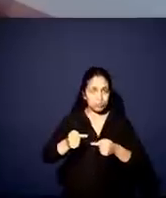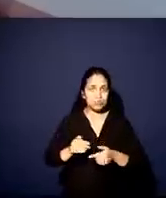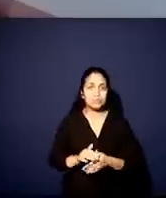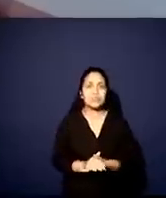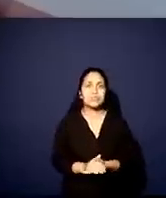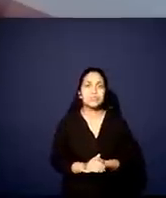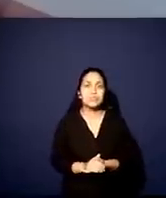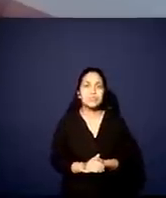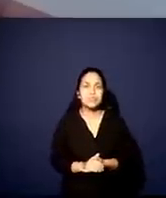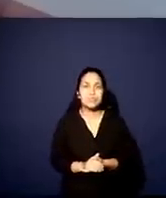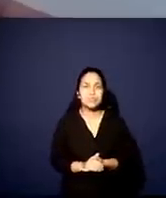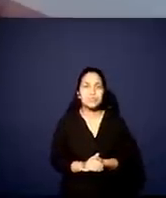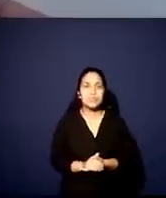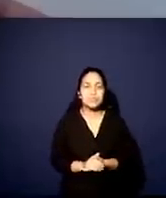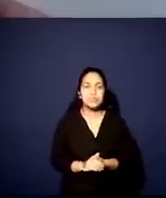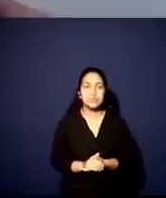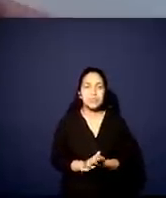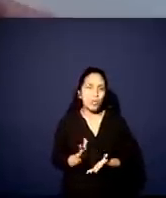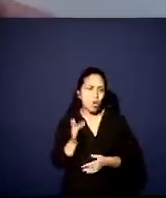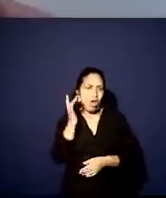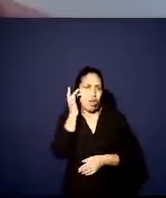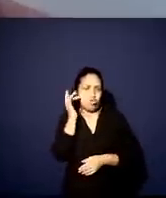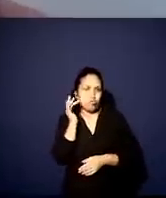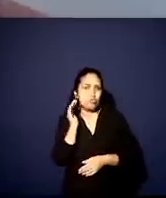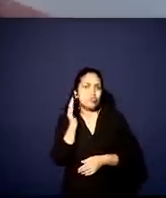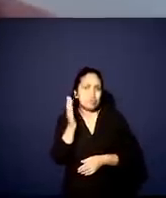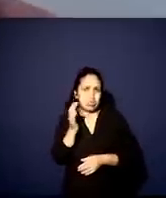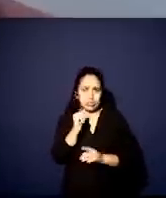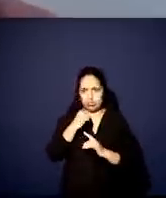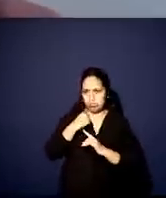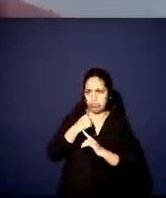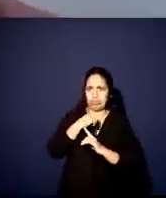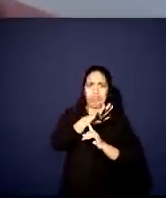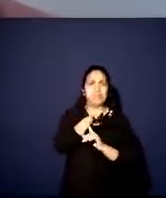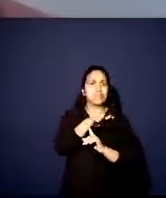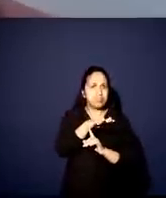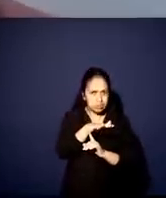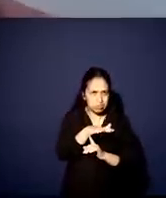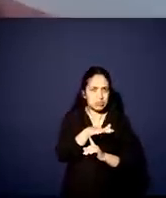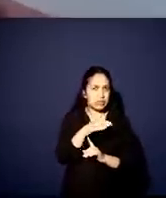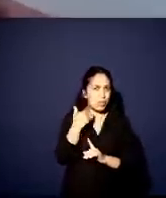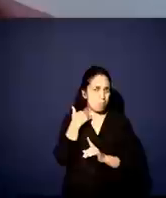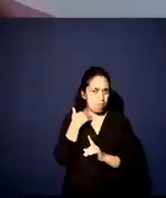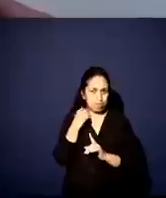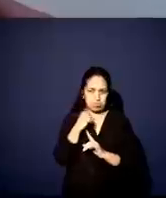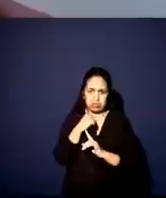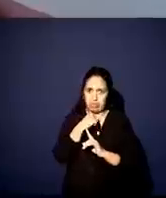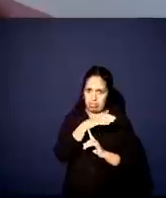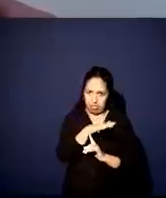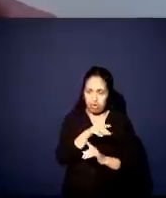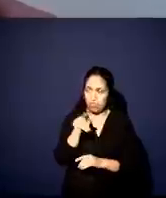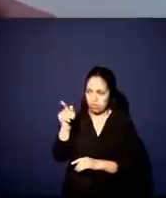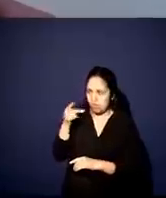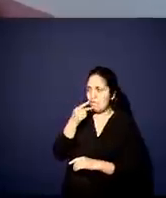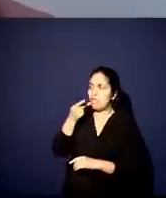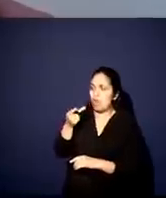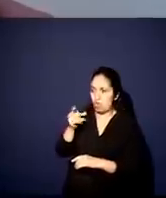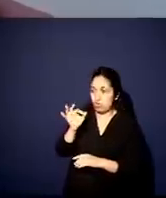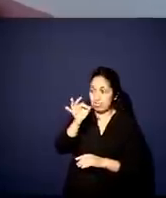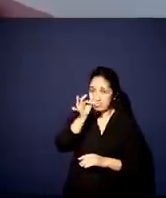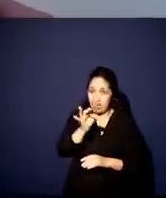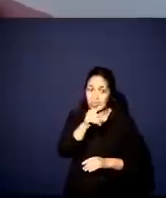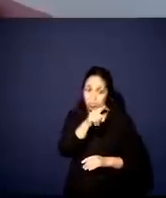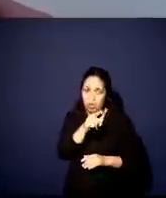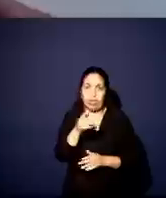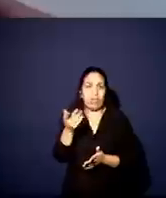vezes ao debate. Eu acho que o Banco Central, você disse que corretamente corrigiu primeiro,